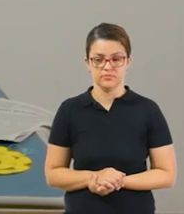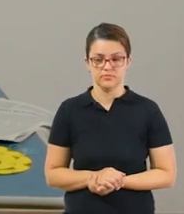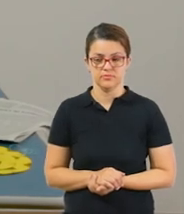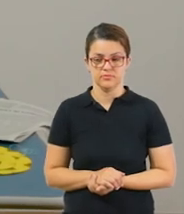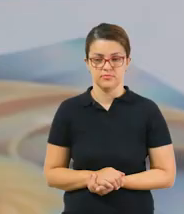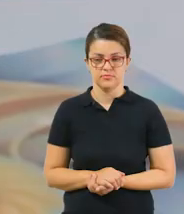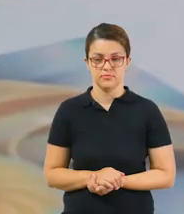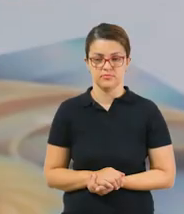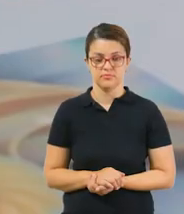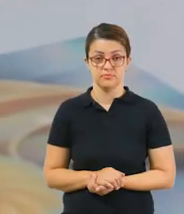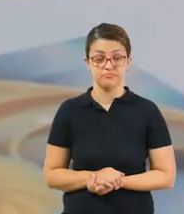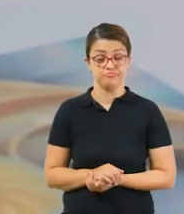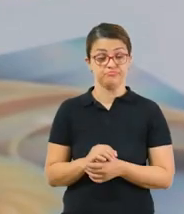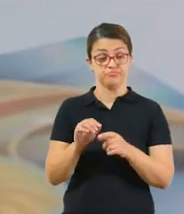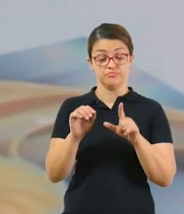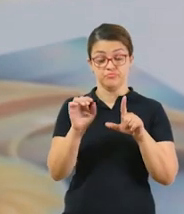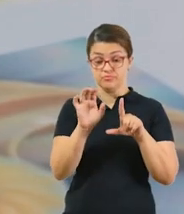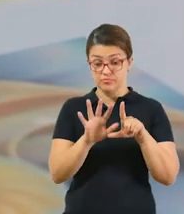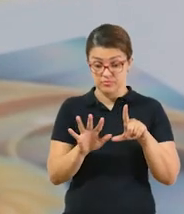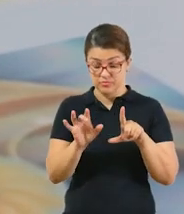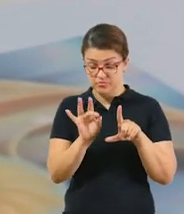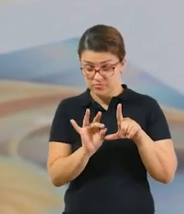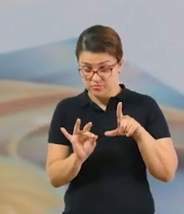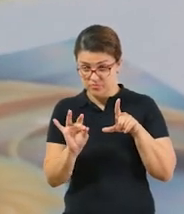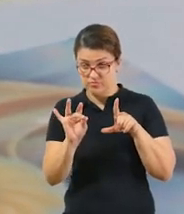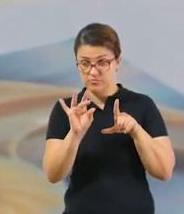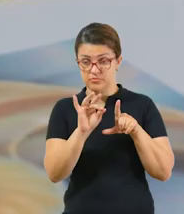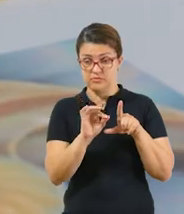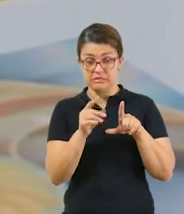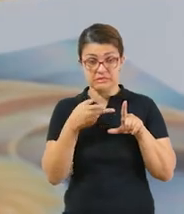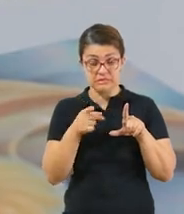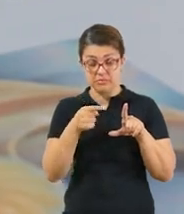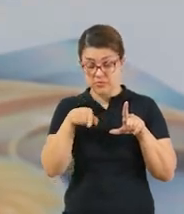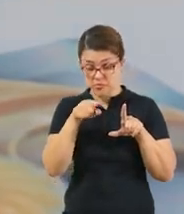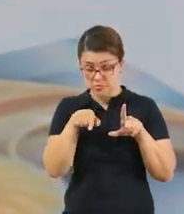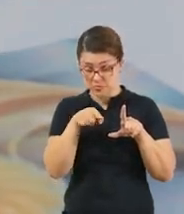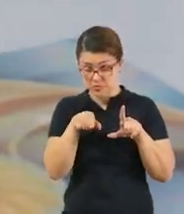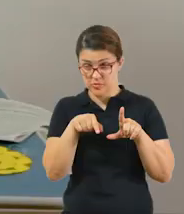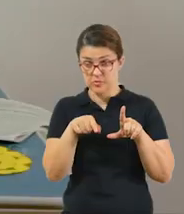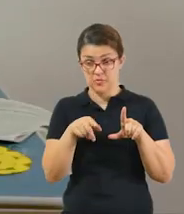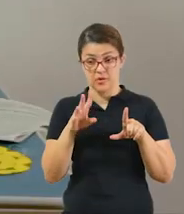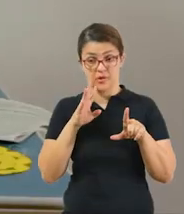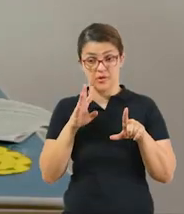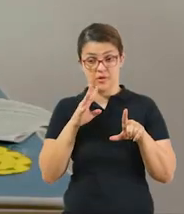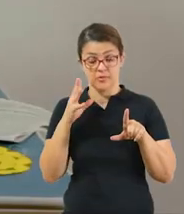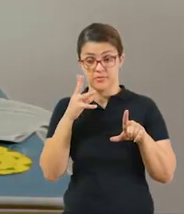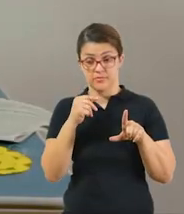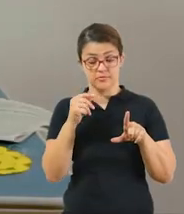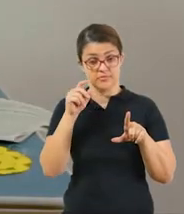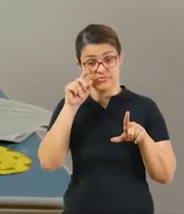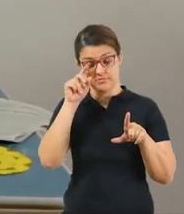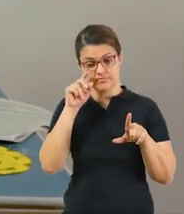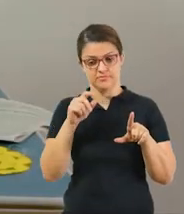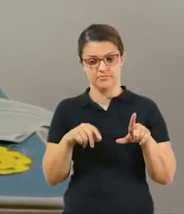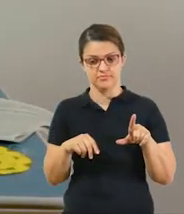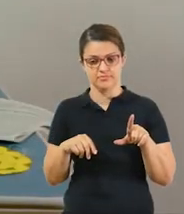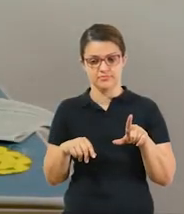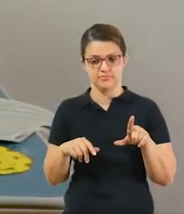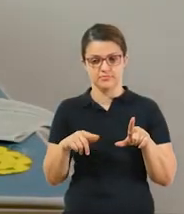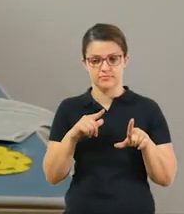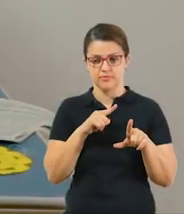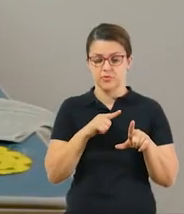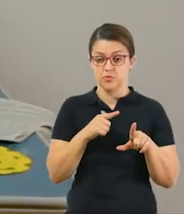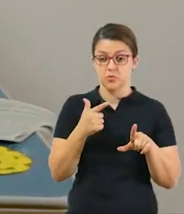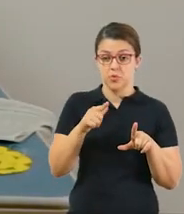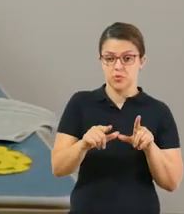táxi e assim ele vai transformando a sua arte sempre na espiral olha que bacana que ficou tá bom